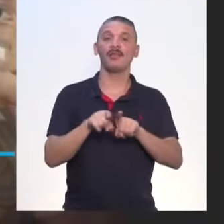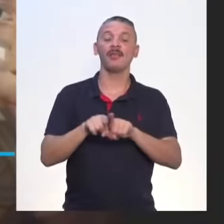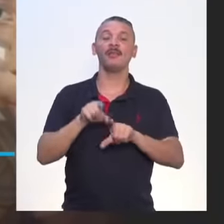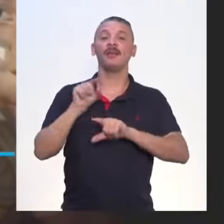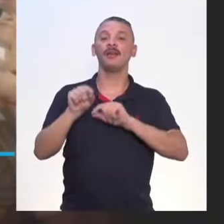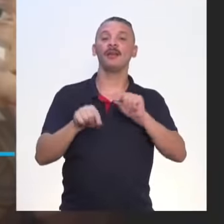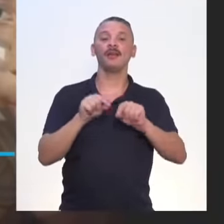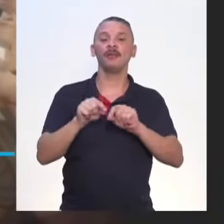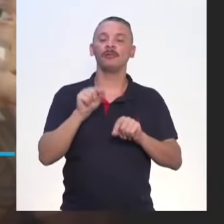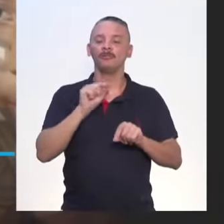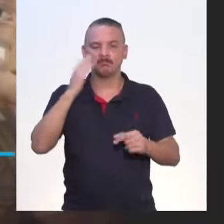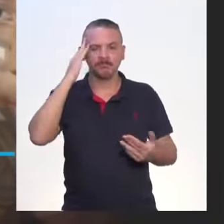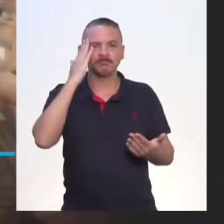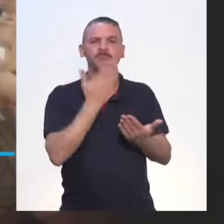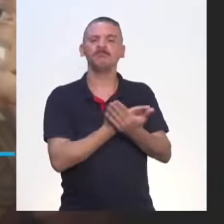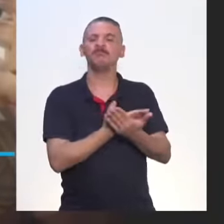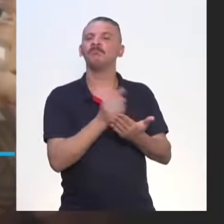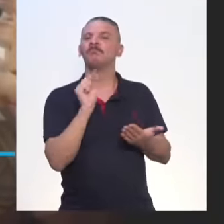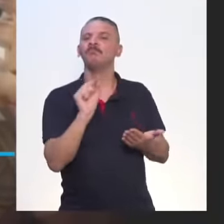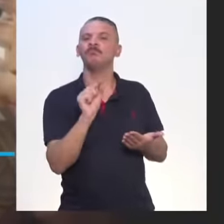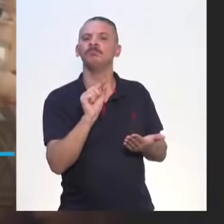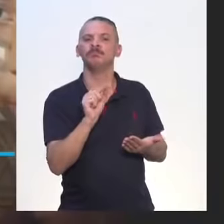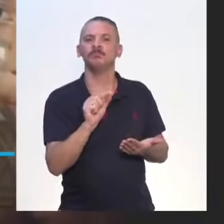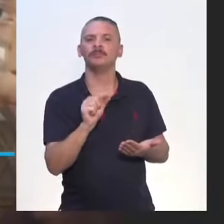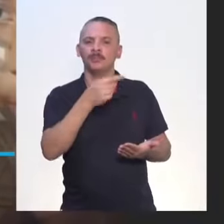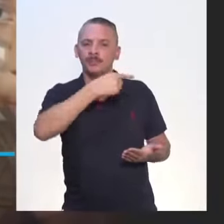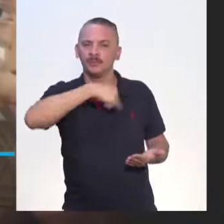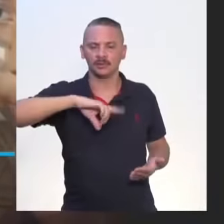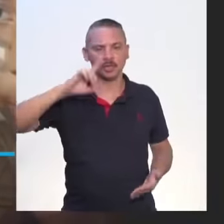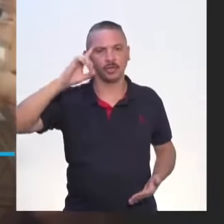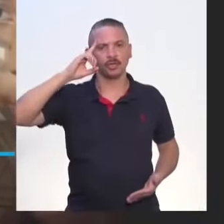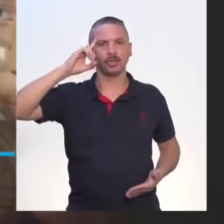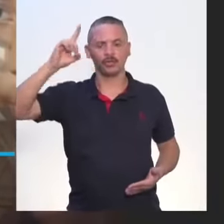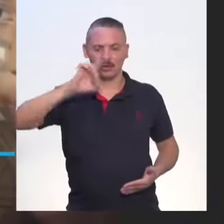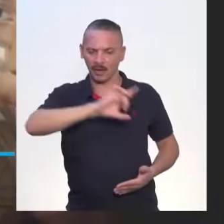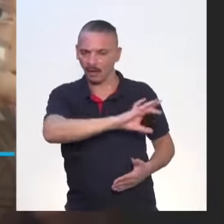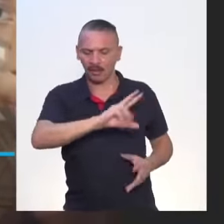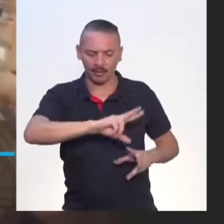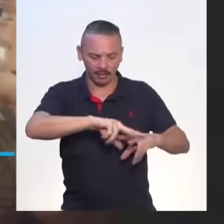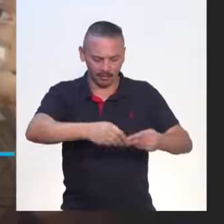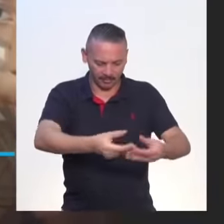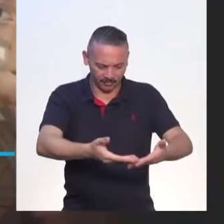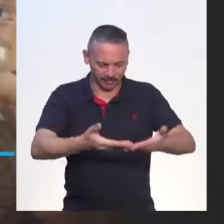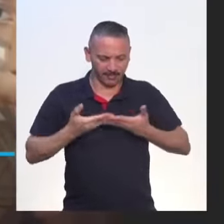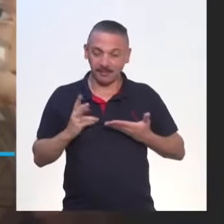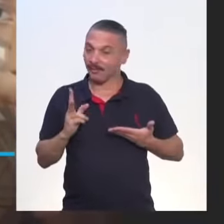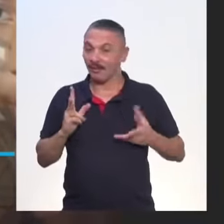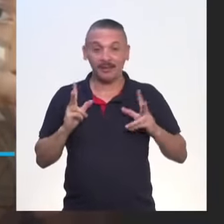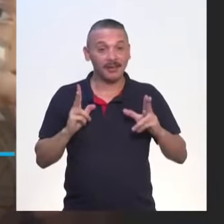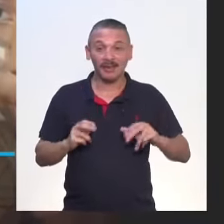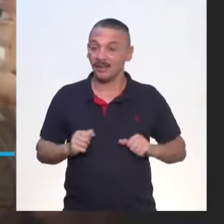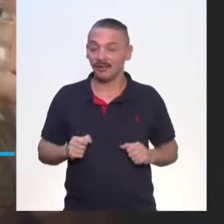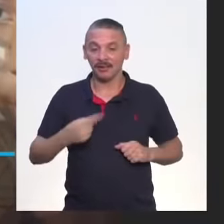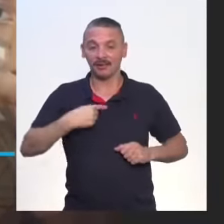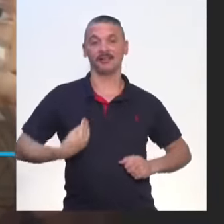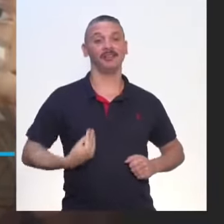a crença, né, de que a gente ganha esse dia de presente e que nós temos que vivê-lo bem, porque se